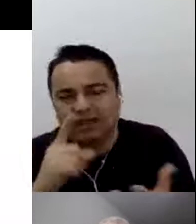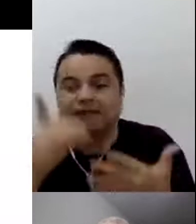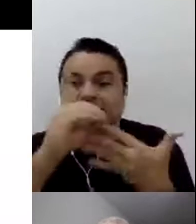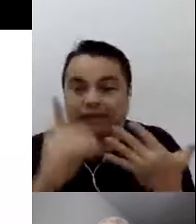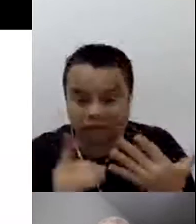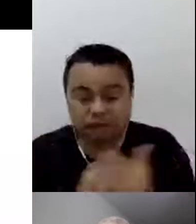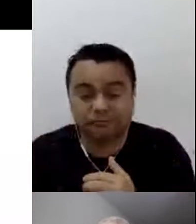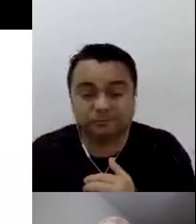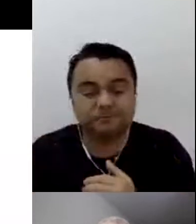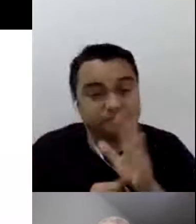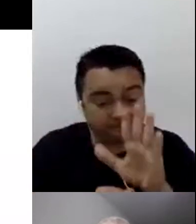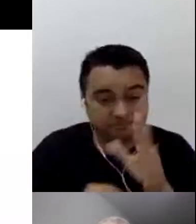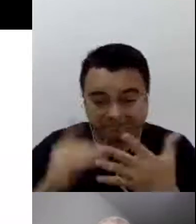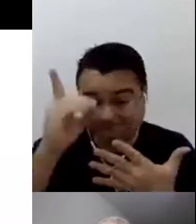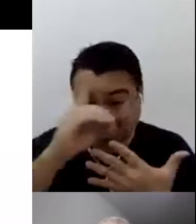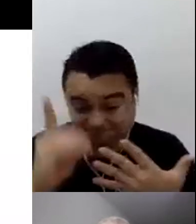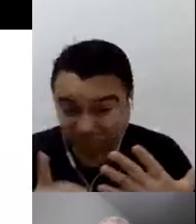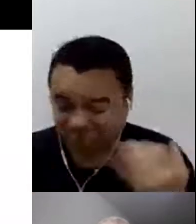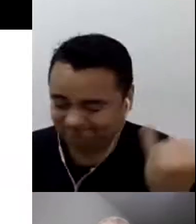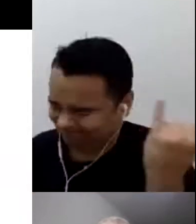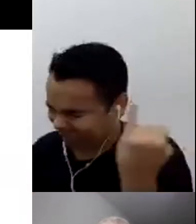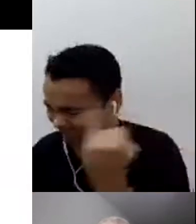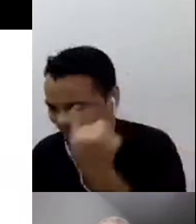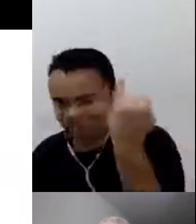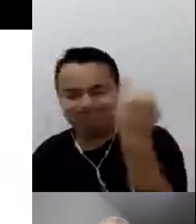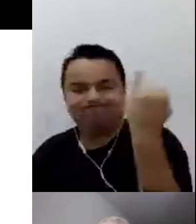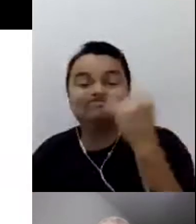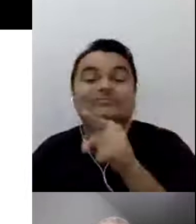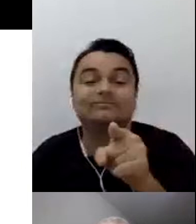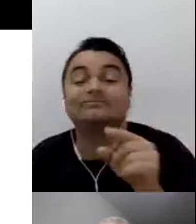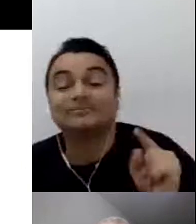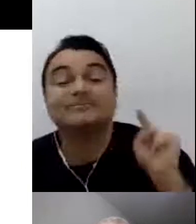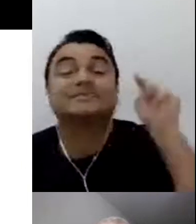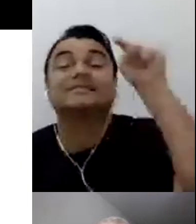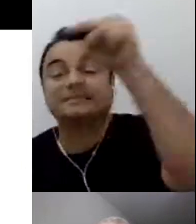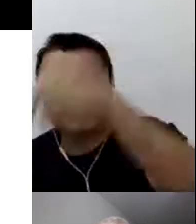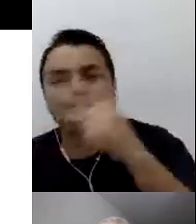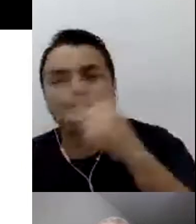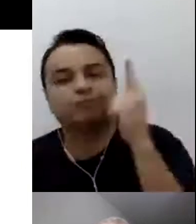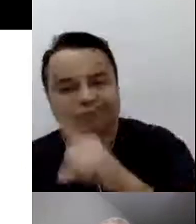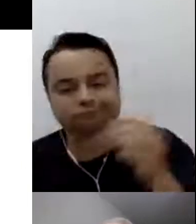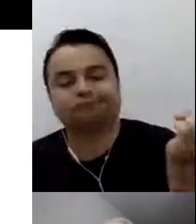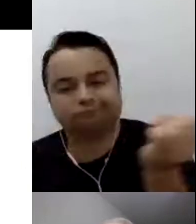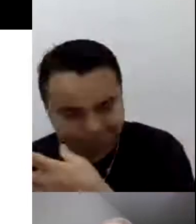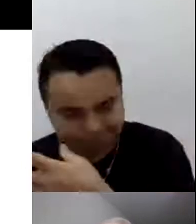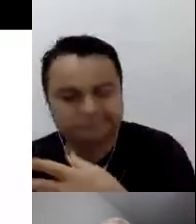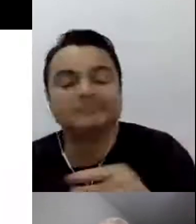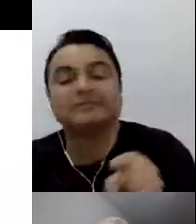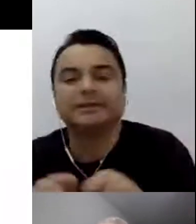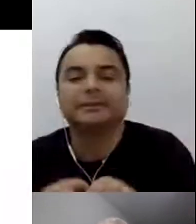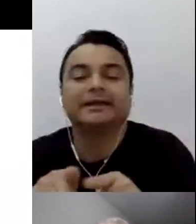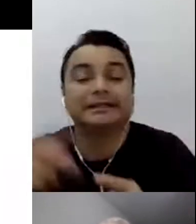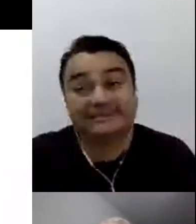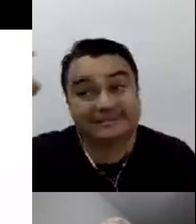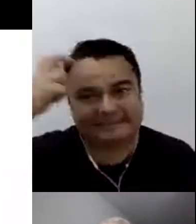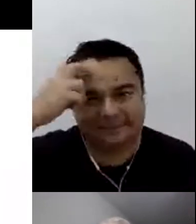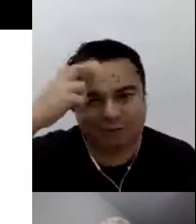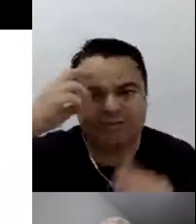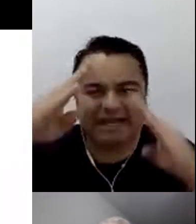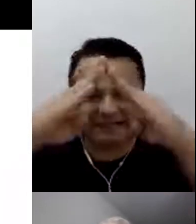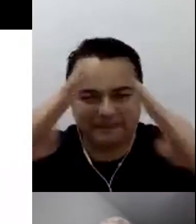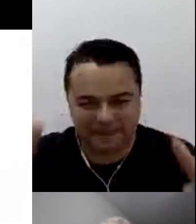que o dado ele é fundamental para você chegar lá na frente e ter a inovação, ter a chamada sabedoria nessa pirâmide,